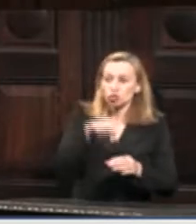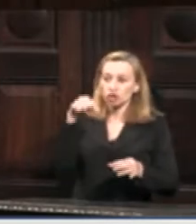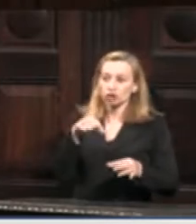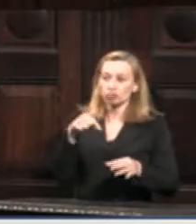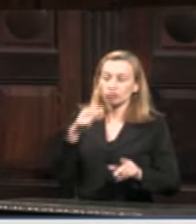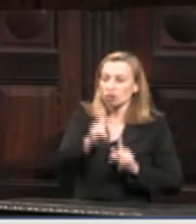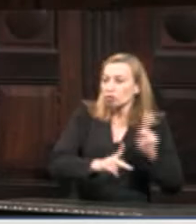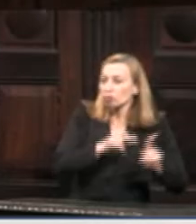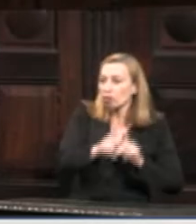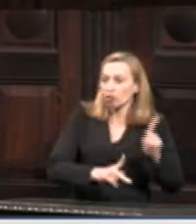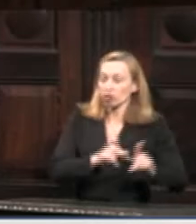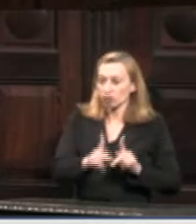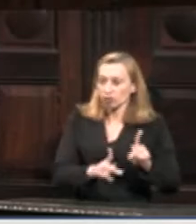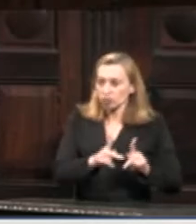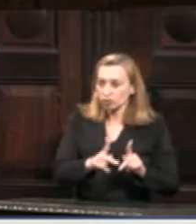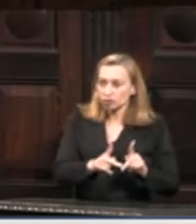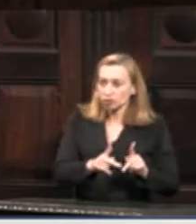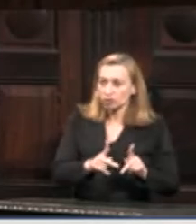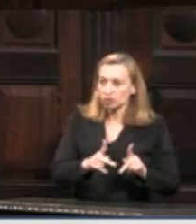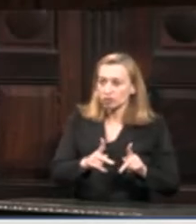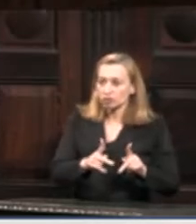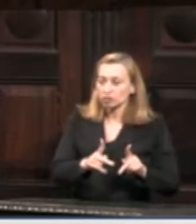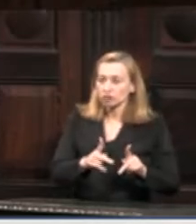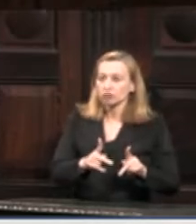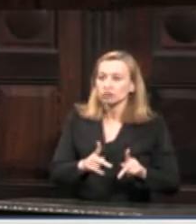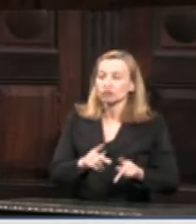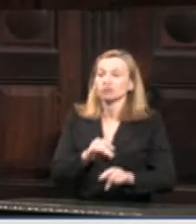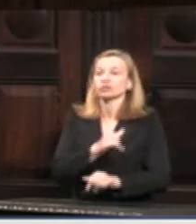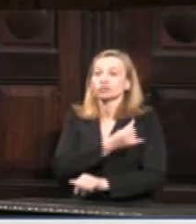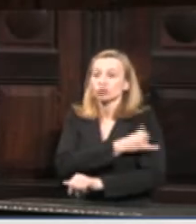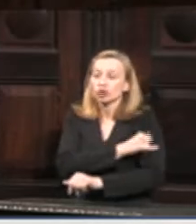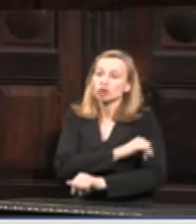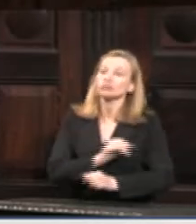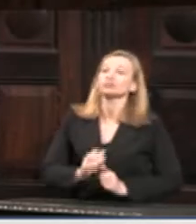pela generosidade do povo carioca e do povo fluminense.